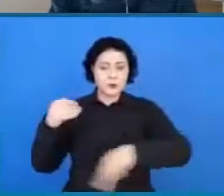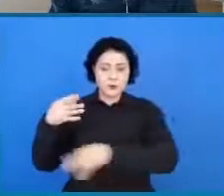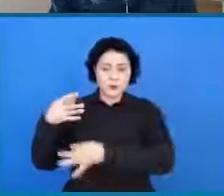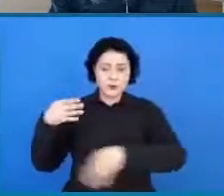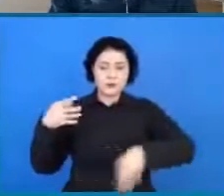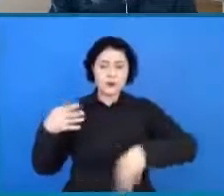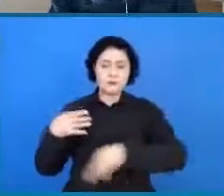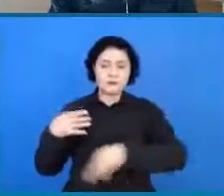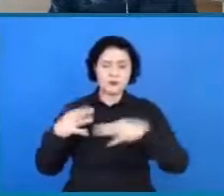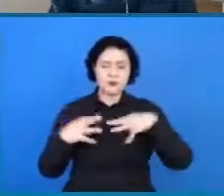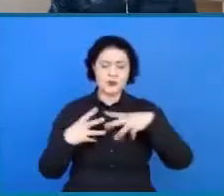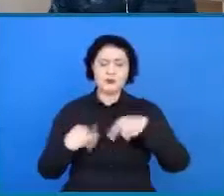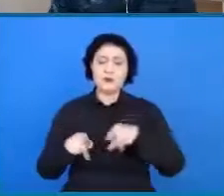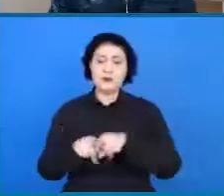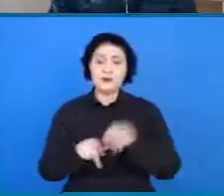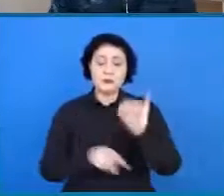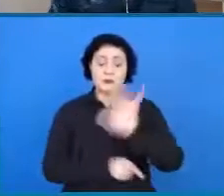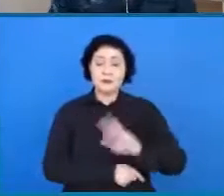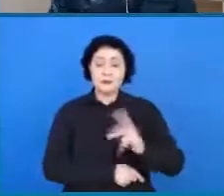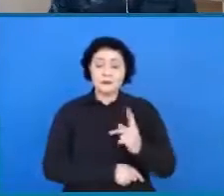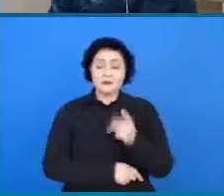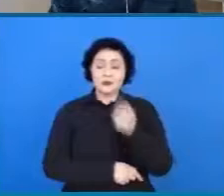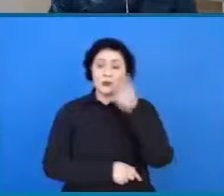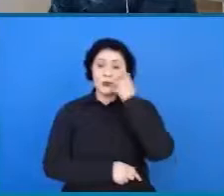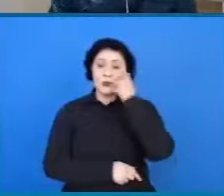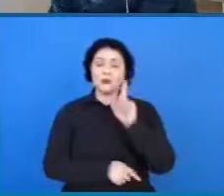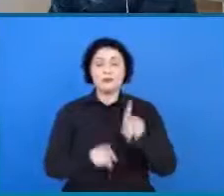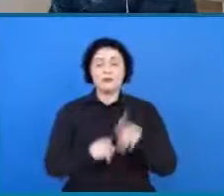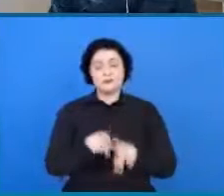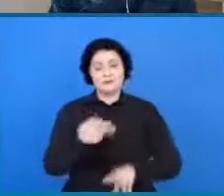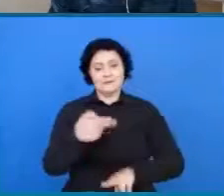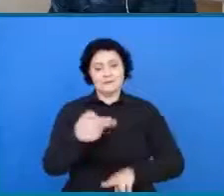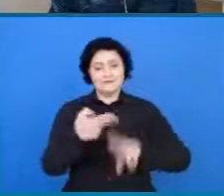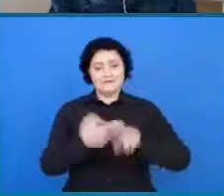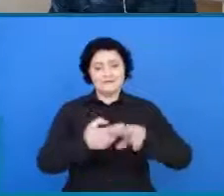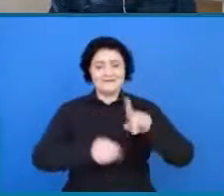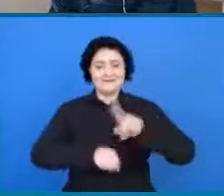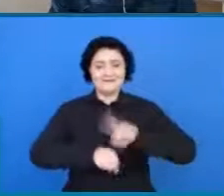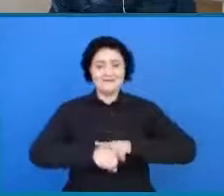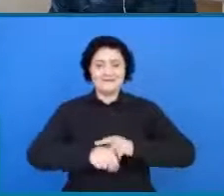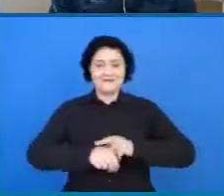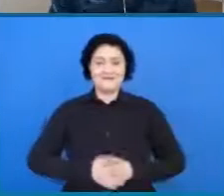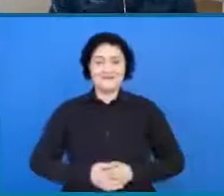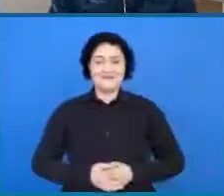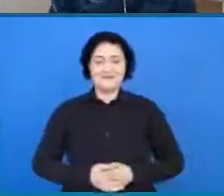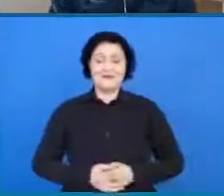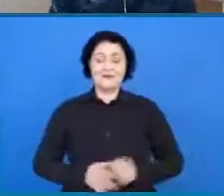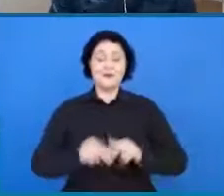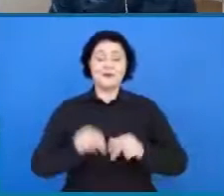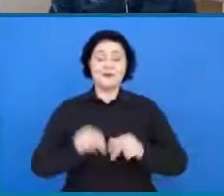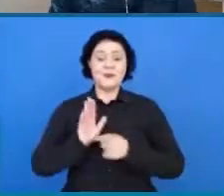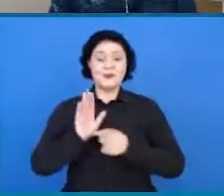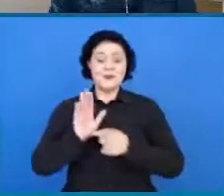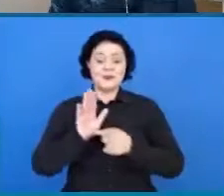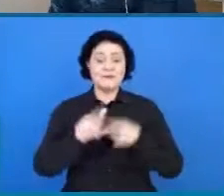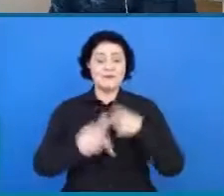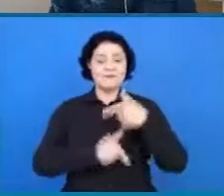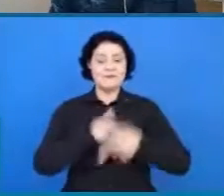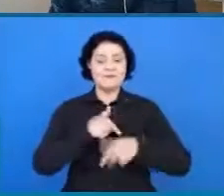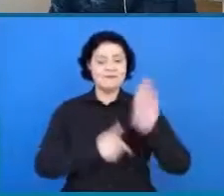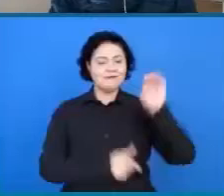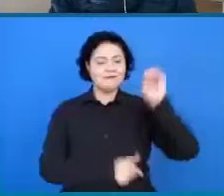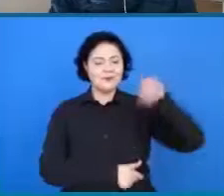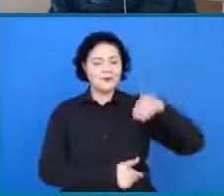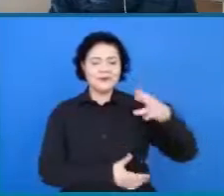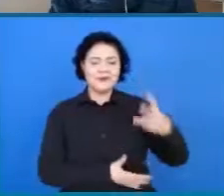a sessão das imagens dele para que nós pudéssemos usar no momento espírita então isso mostra que o trabalho no bem